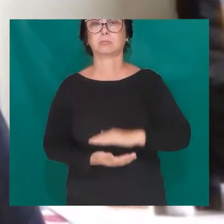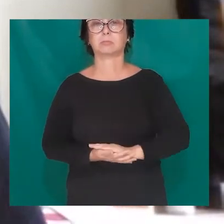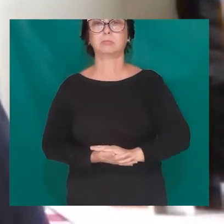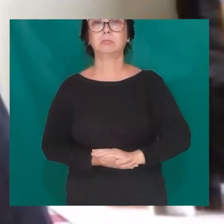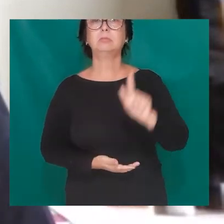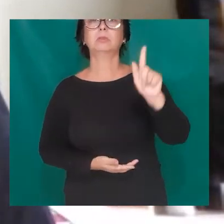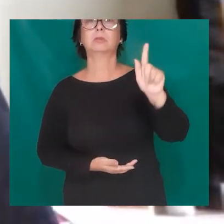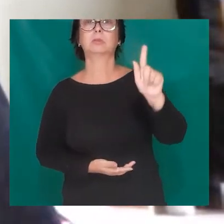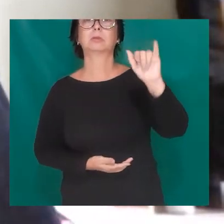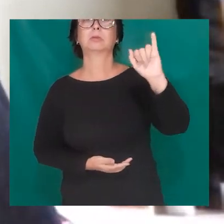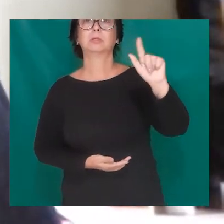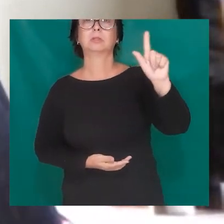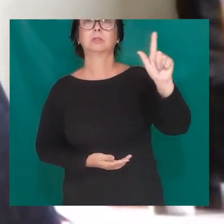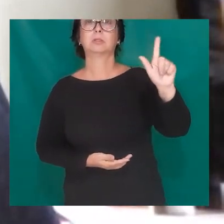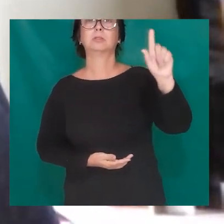o Gilberto Gil estava na